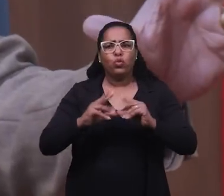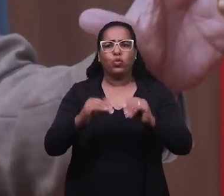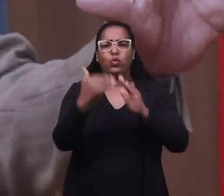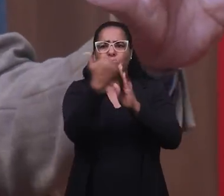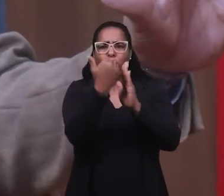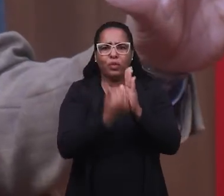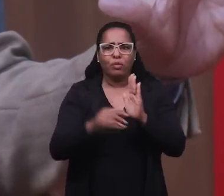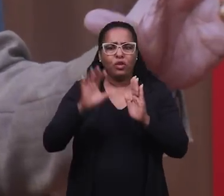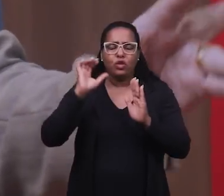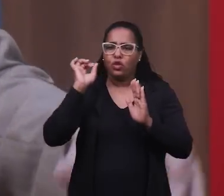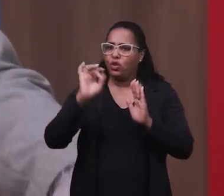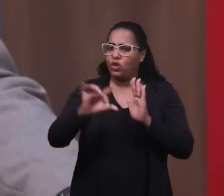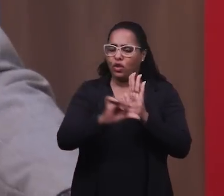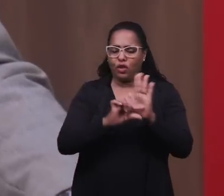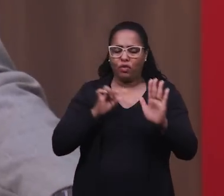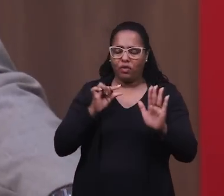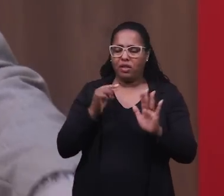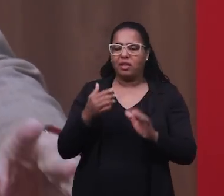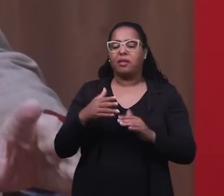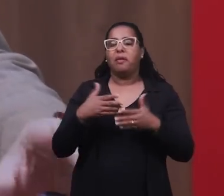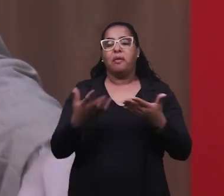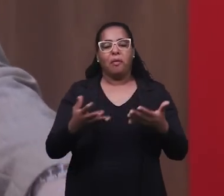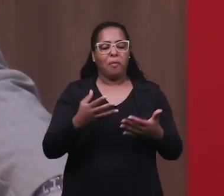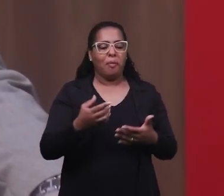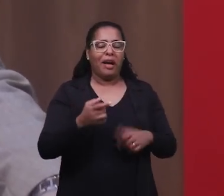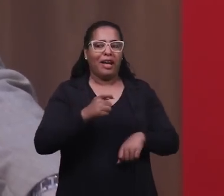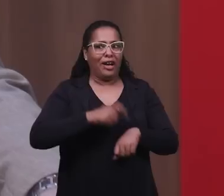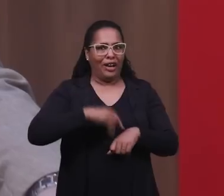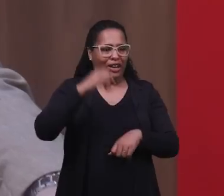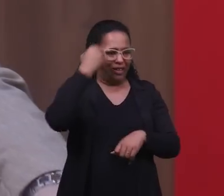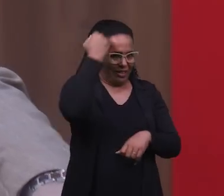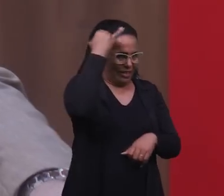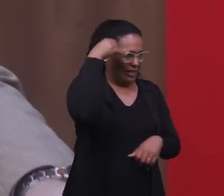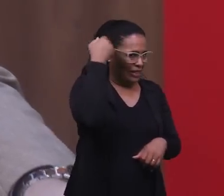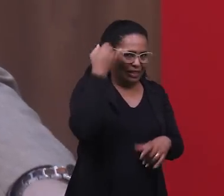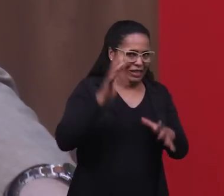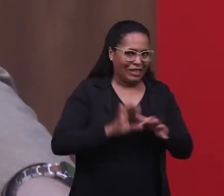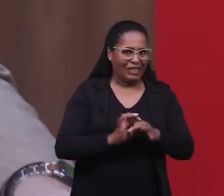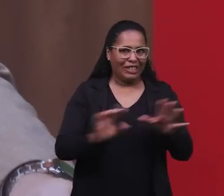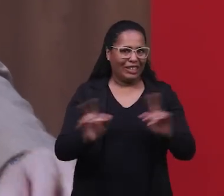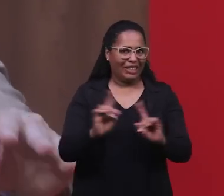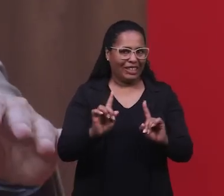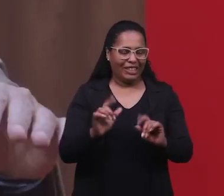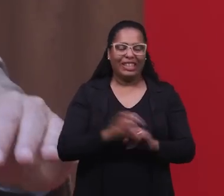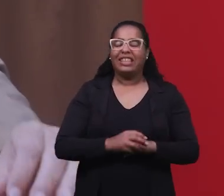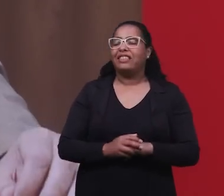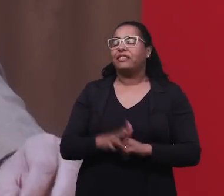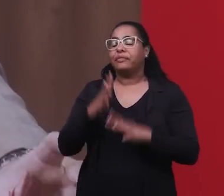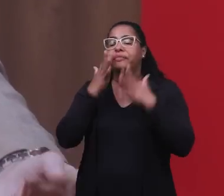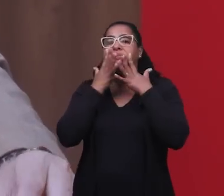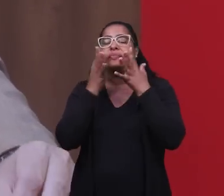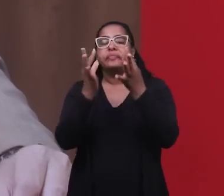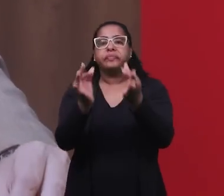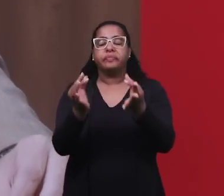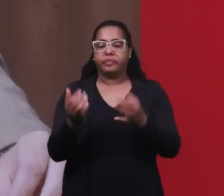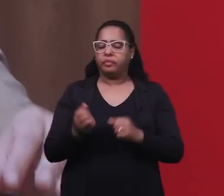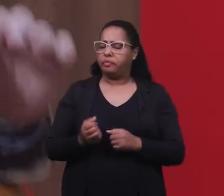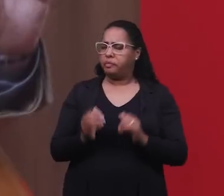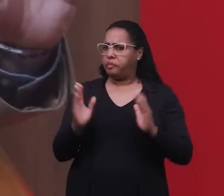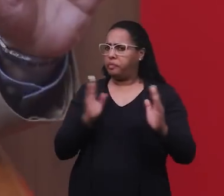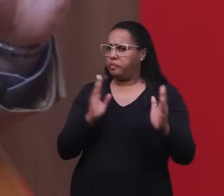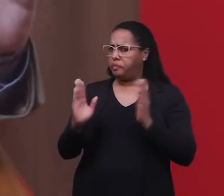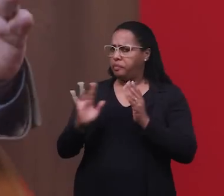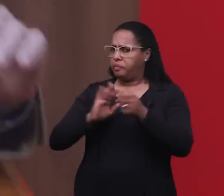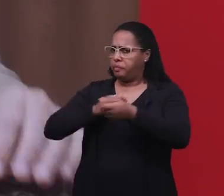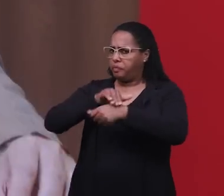todo só nesse versículo. Mas o relógio do Josias não permite, Sérgio. Então, observe o seguinte.